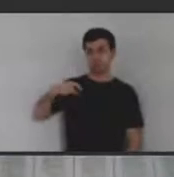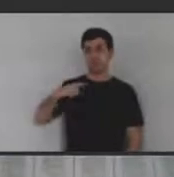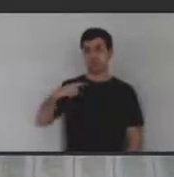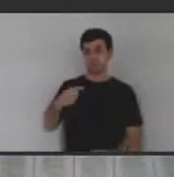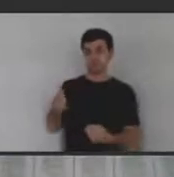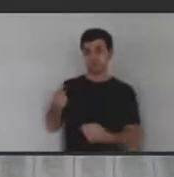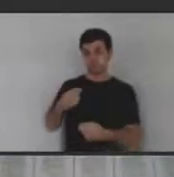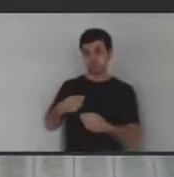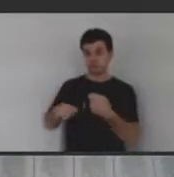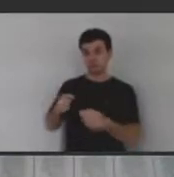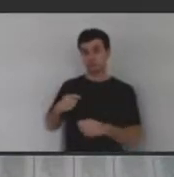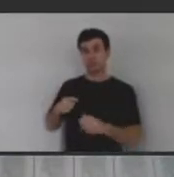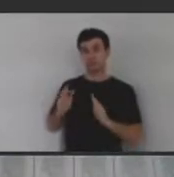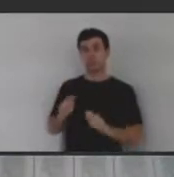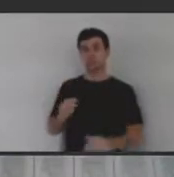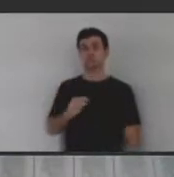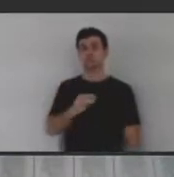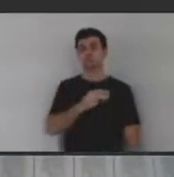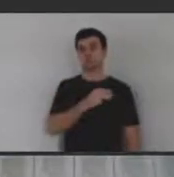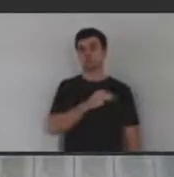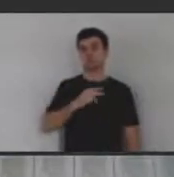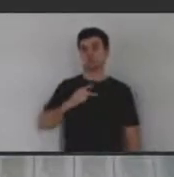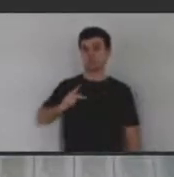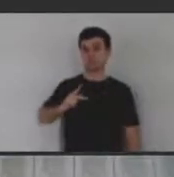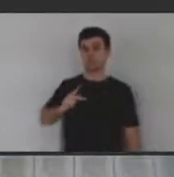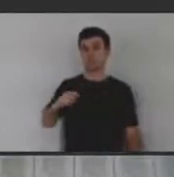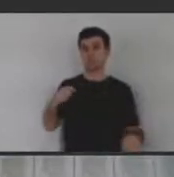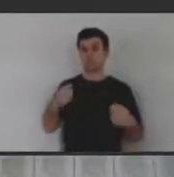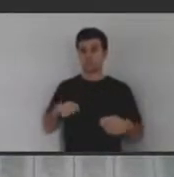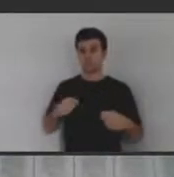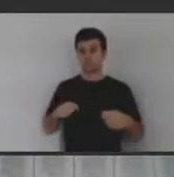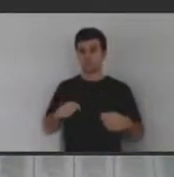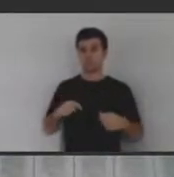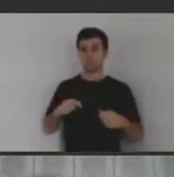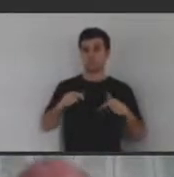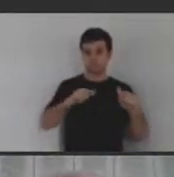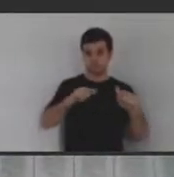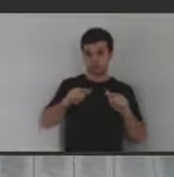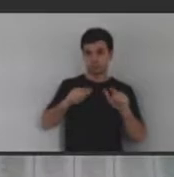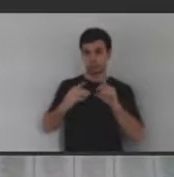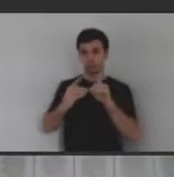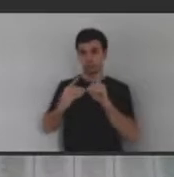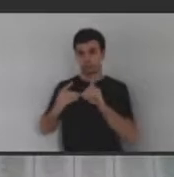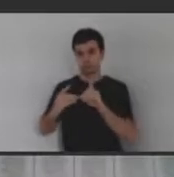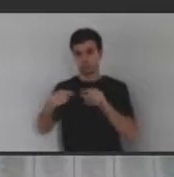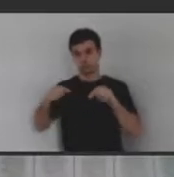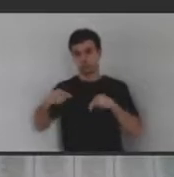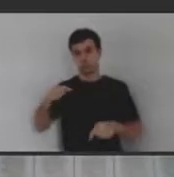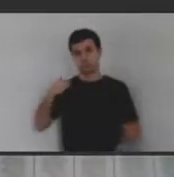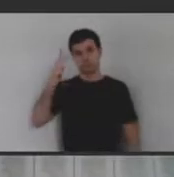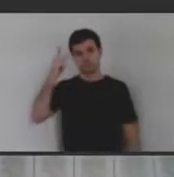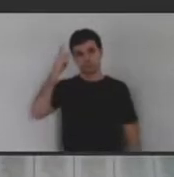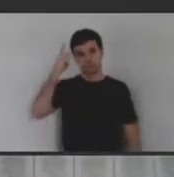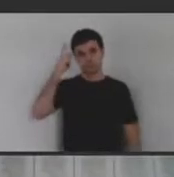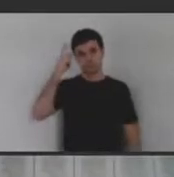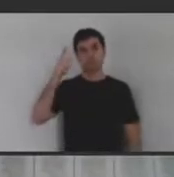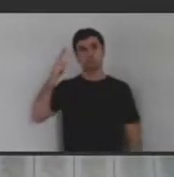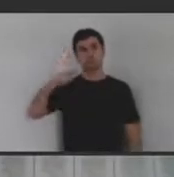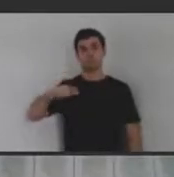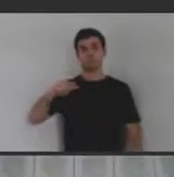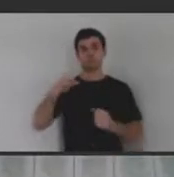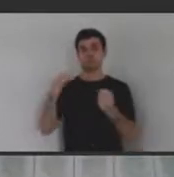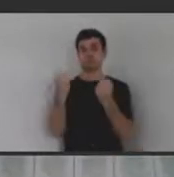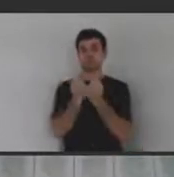Ministério Público é a instituição permanente essencial à função jurisdicional do Estado, incumbindo-lhe a defesa da ordem jurídica